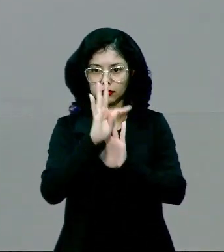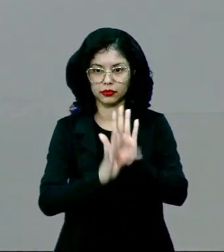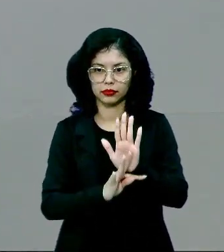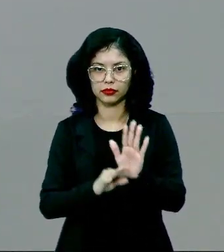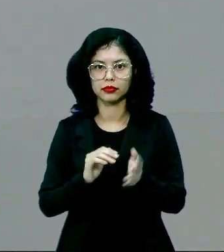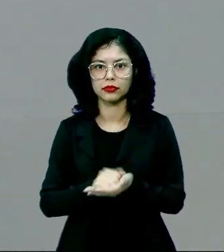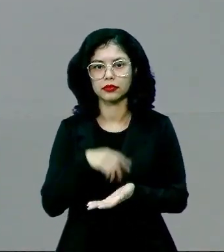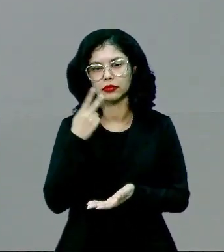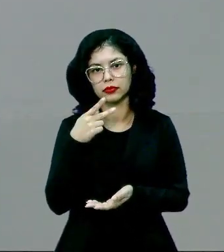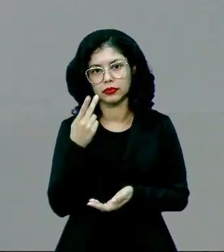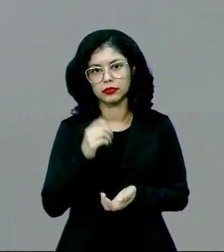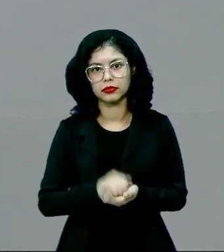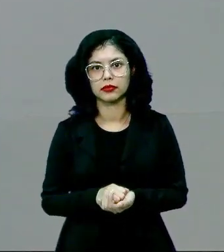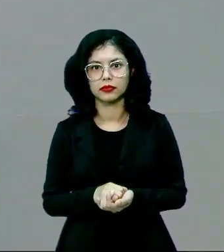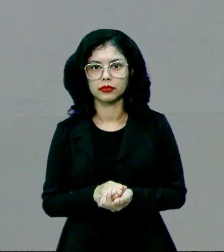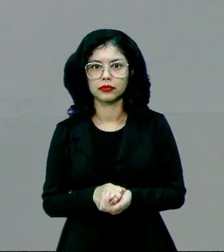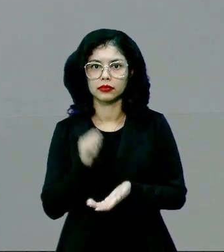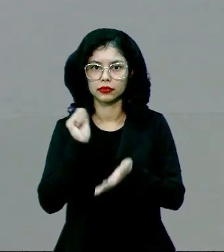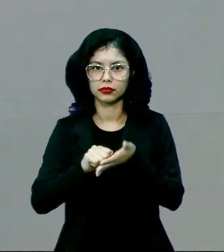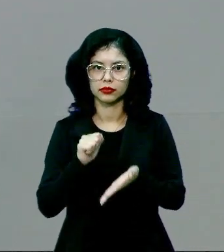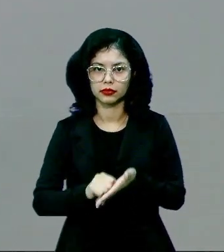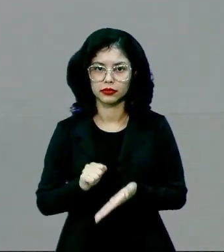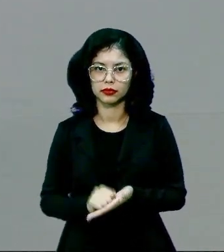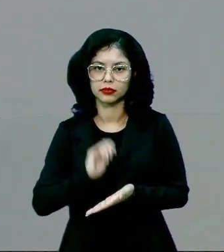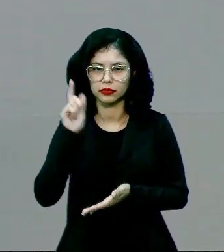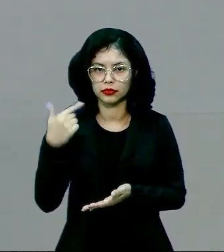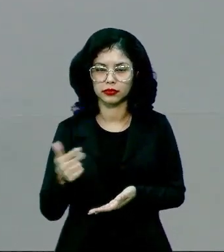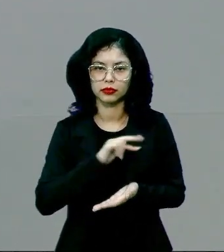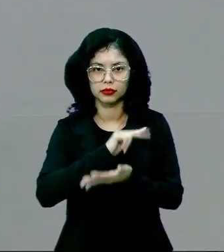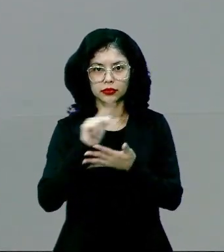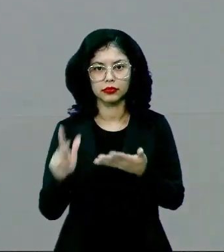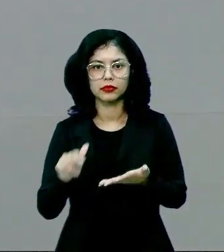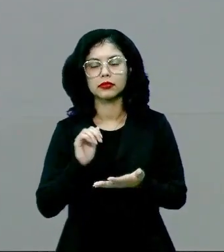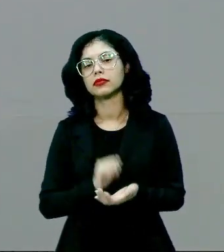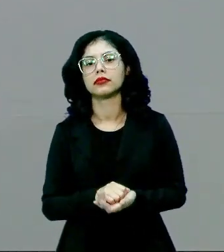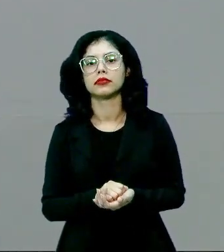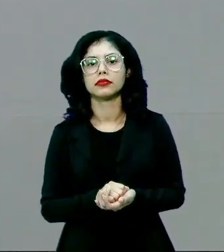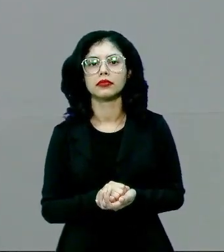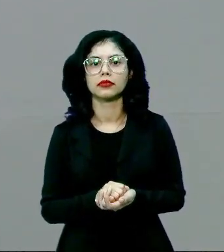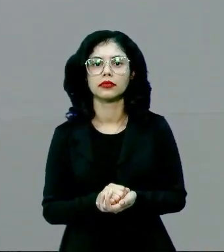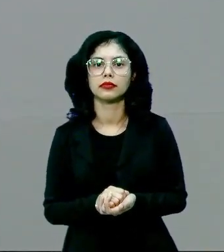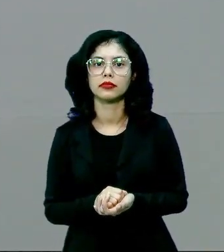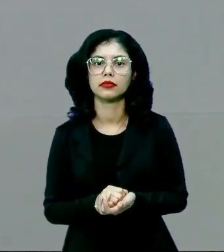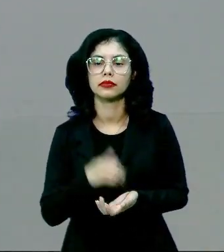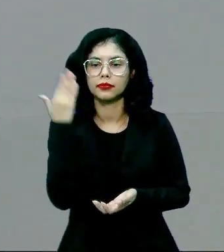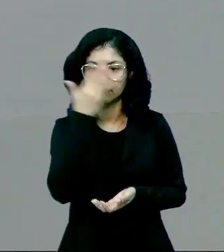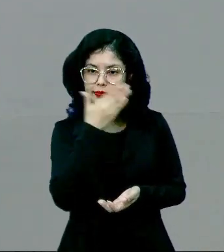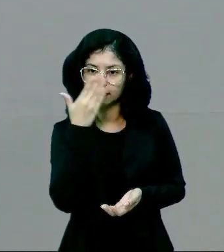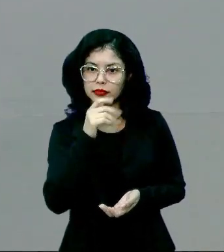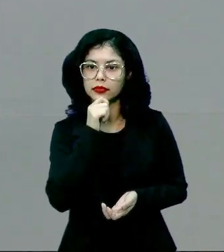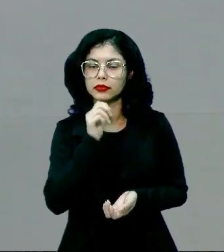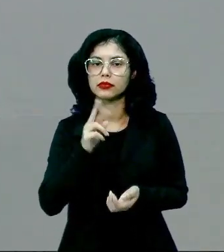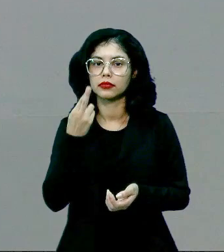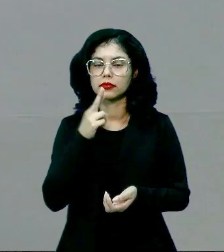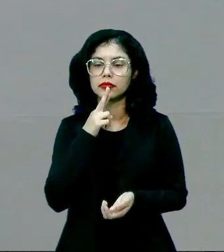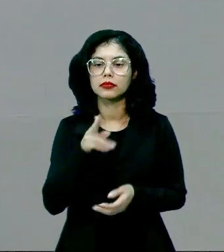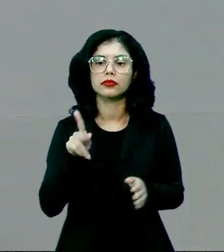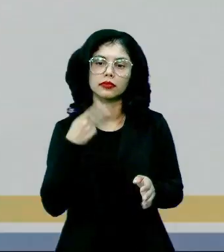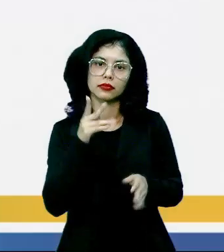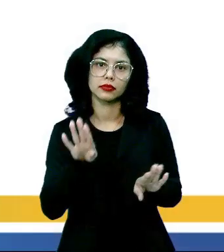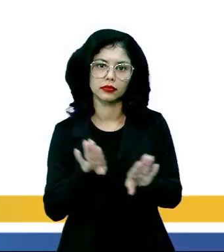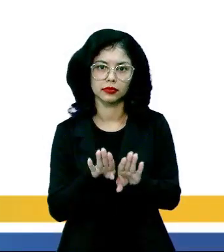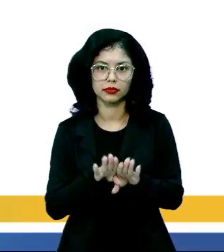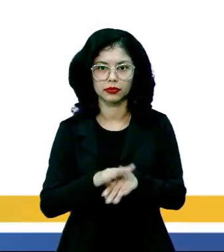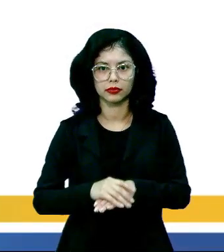ela nos diz que ele escreveu né após escrever várias obras estando cego ele resolveu escrever também